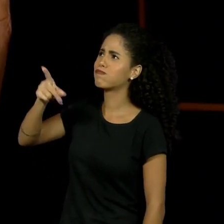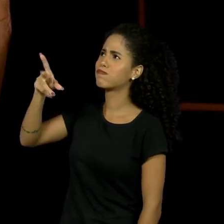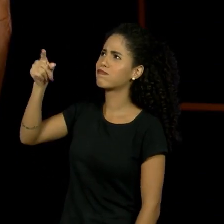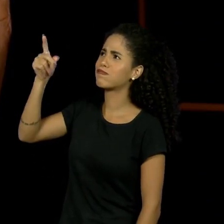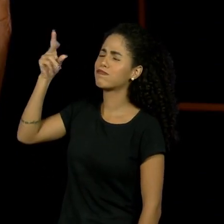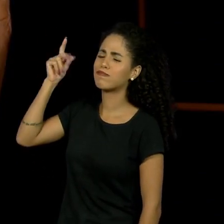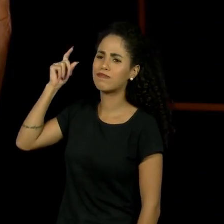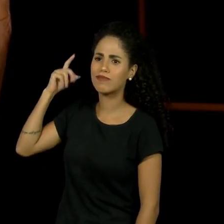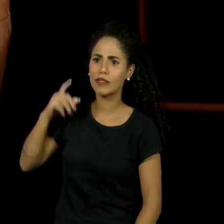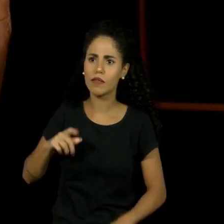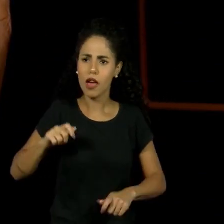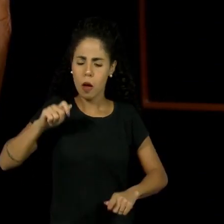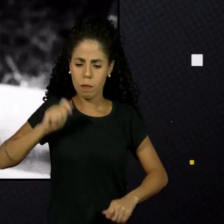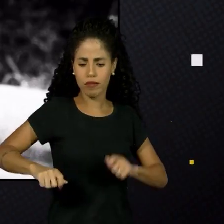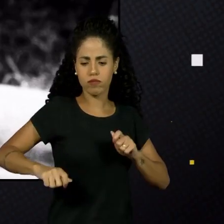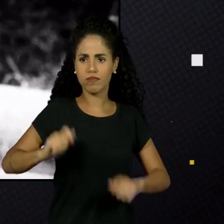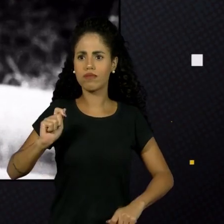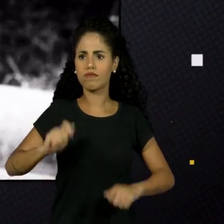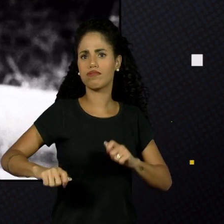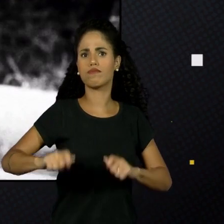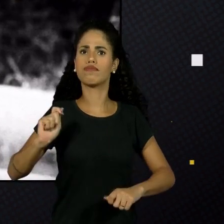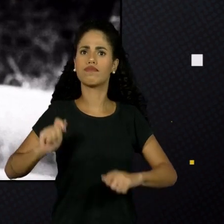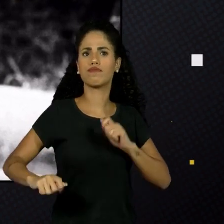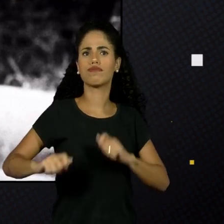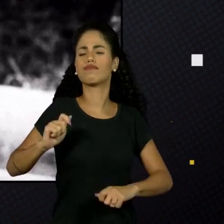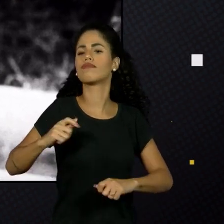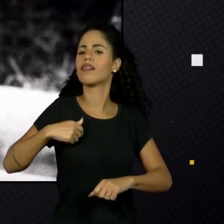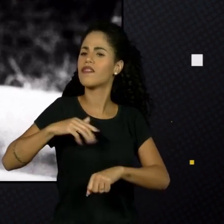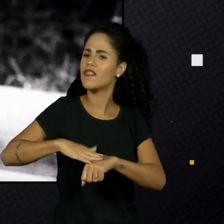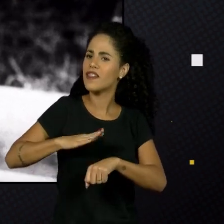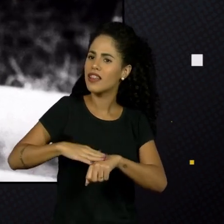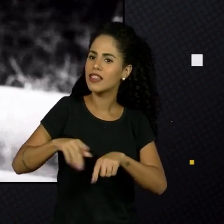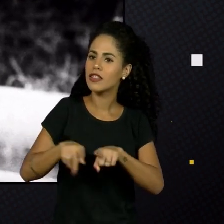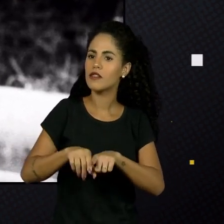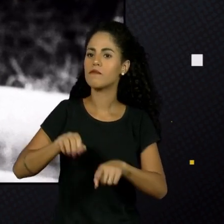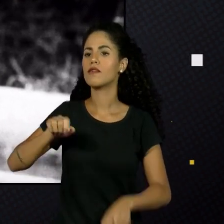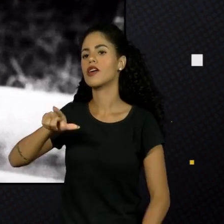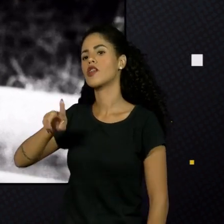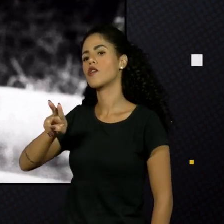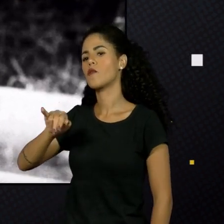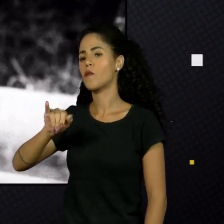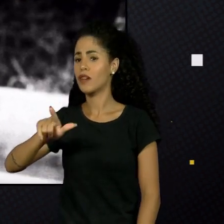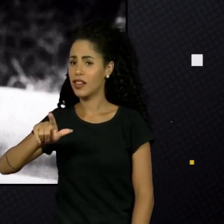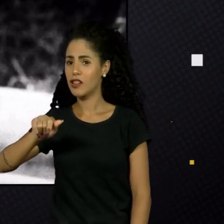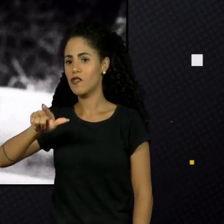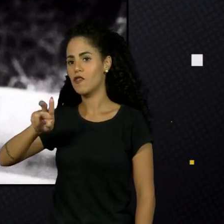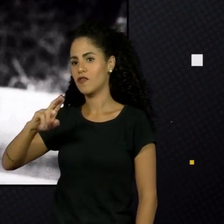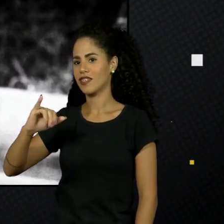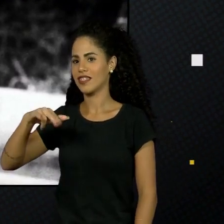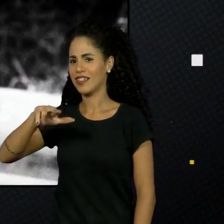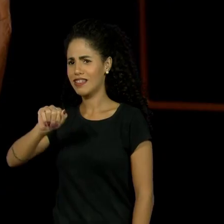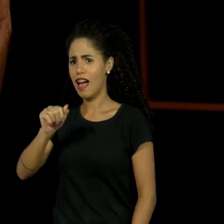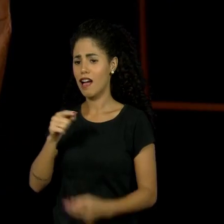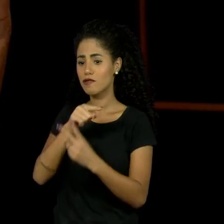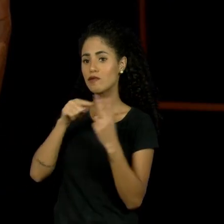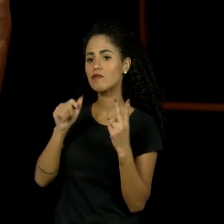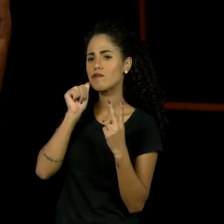nos tambores de bambu que a Luli fabricou. Luli e Lucina, quando eu vi essas duas